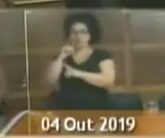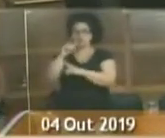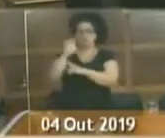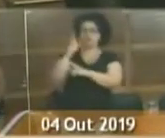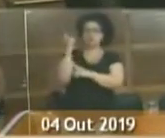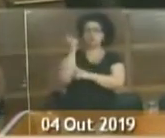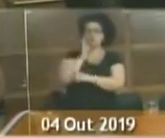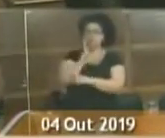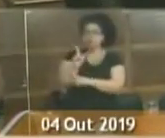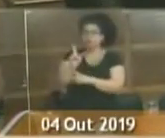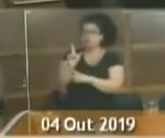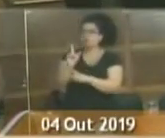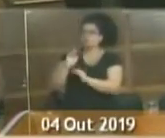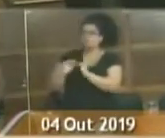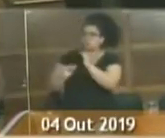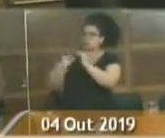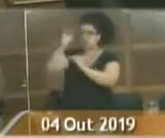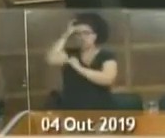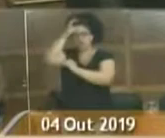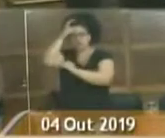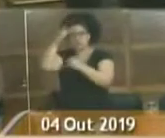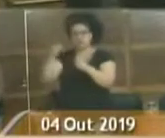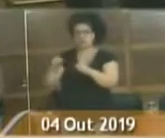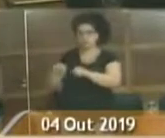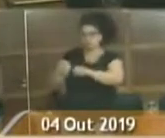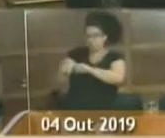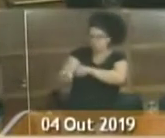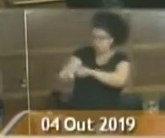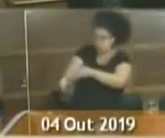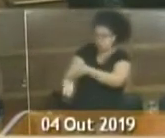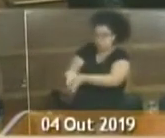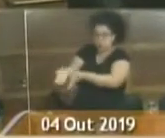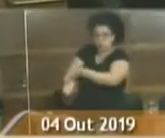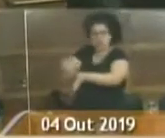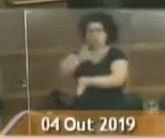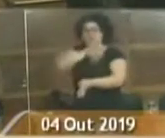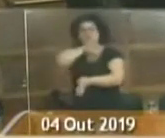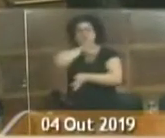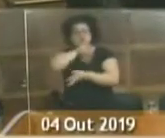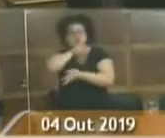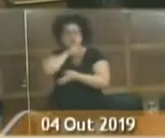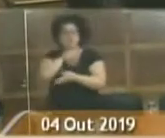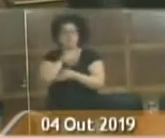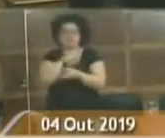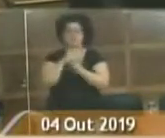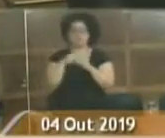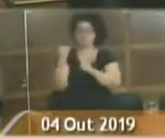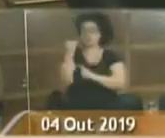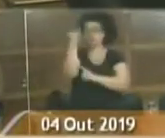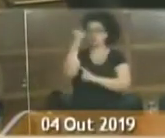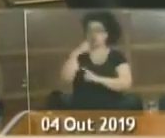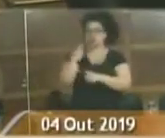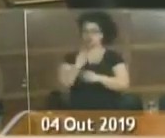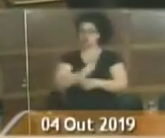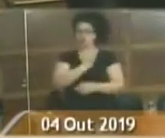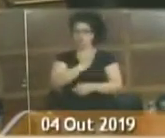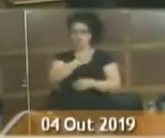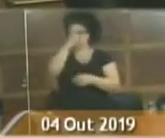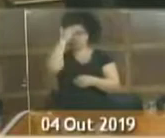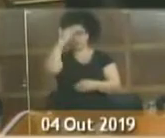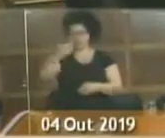tios, essa cultura de que nós temos que cuidar dos animais e o quão importante eles são em nossas vidas. Obrigada.